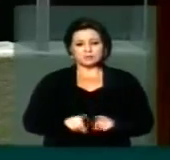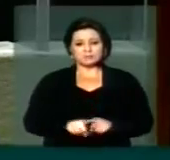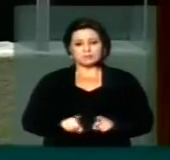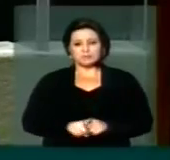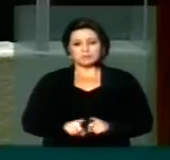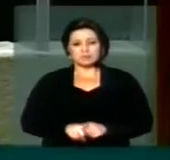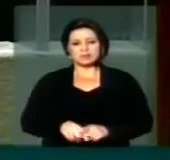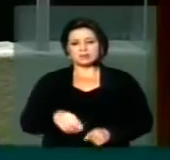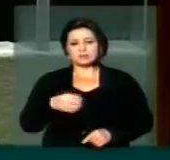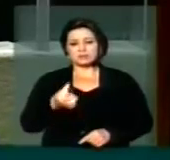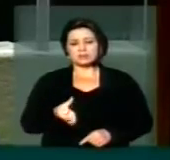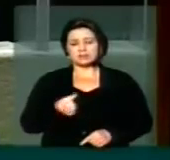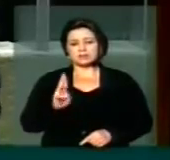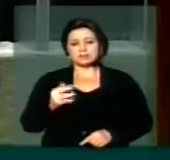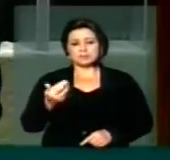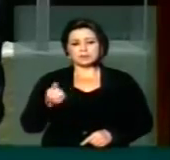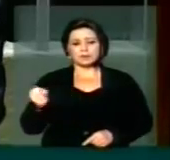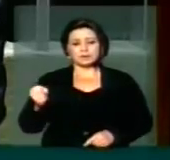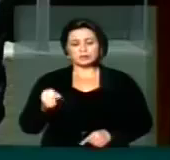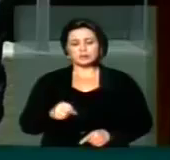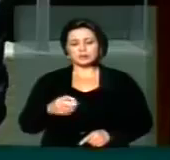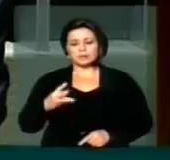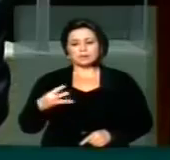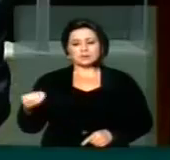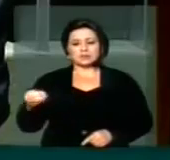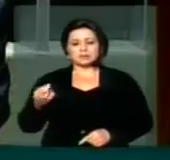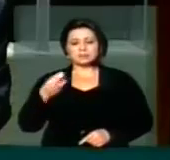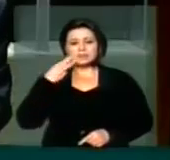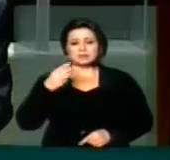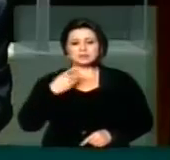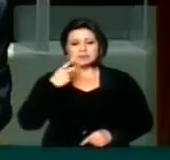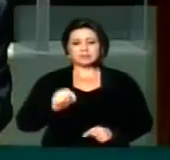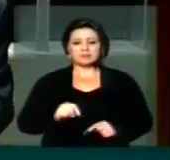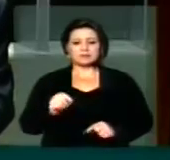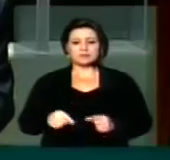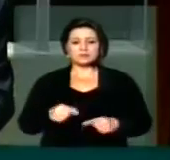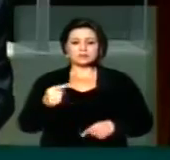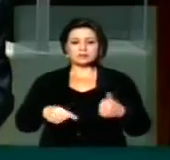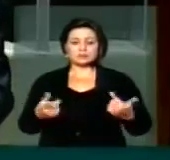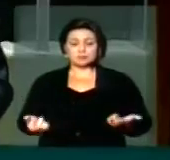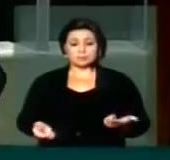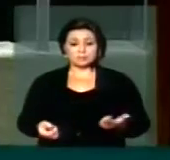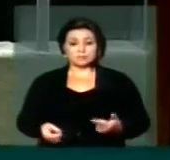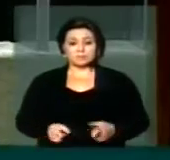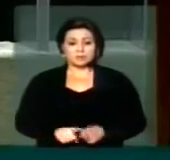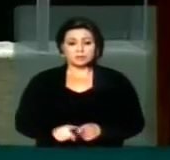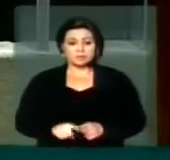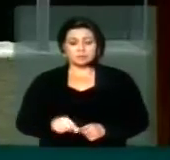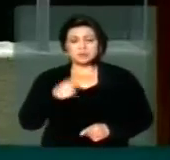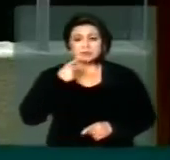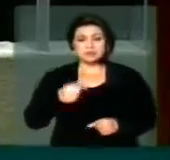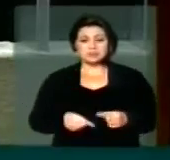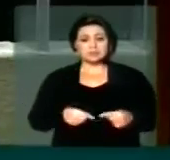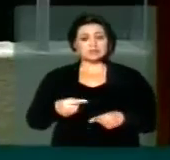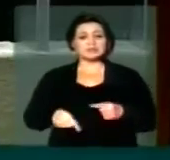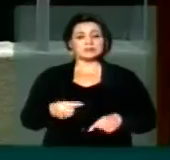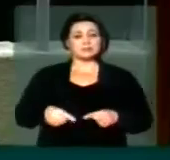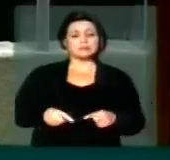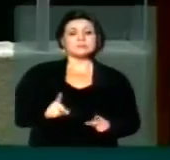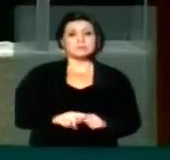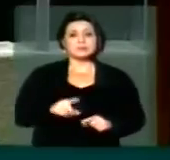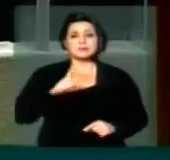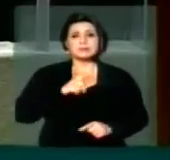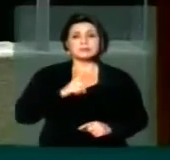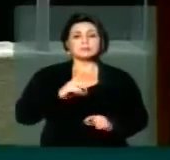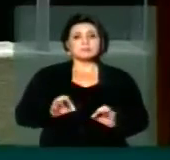para 6 bilhões e 400 para 6 bilhões e 900 bilhões. É disso que nós estamos discutindo aqui. Na verdade, nós estamos discutindo